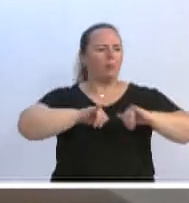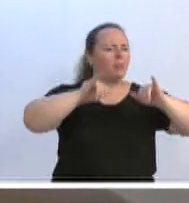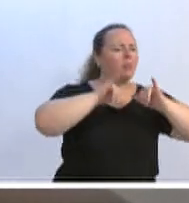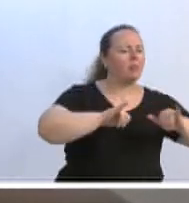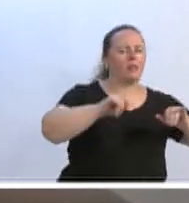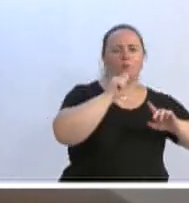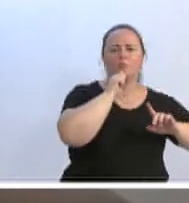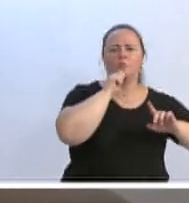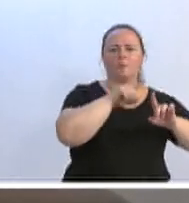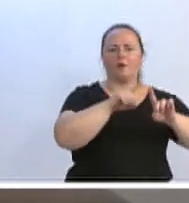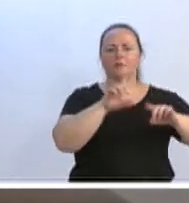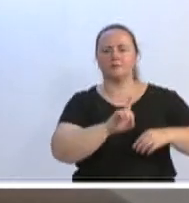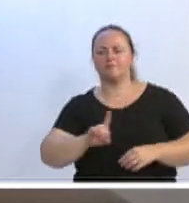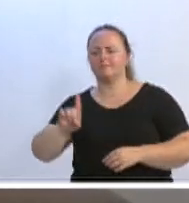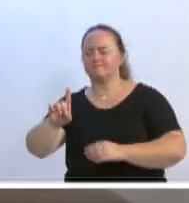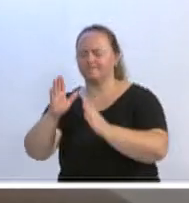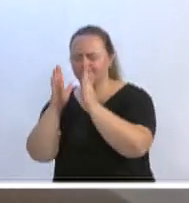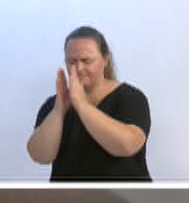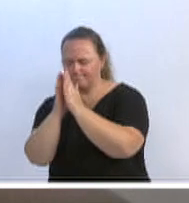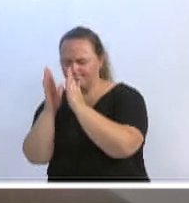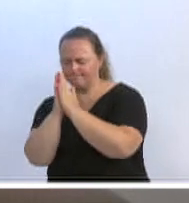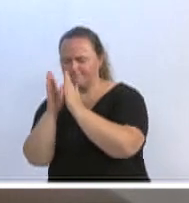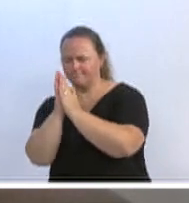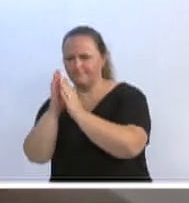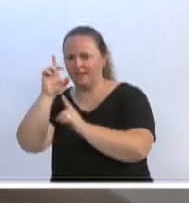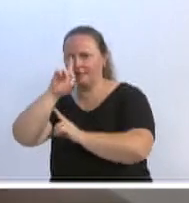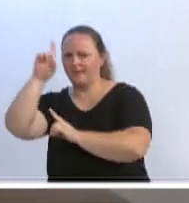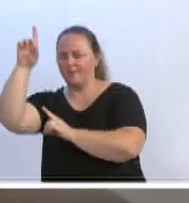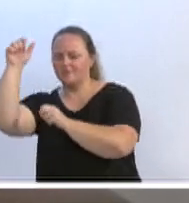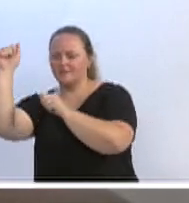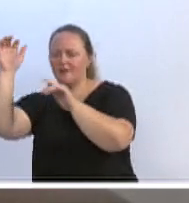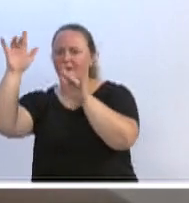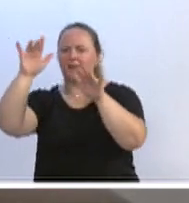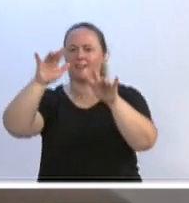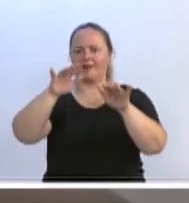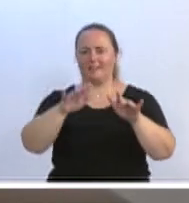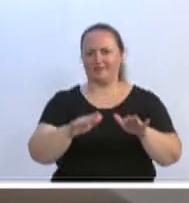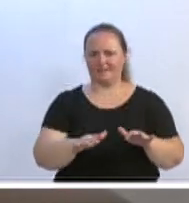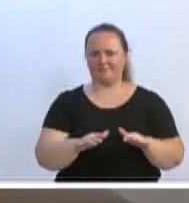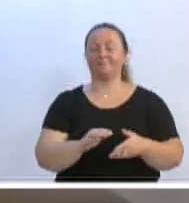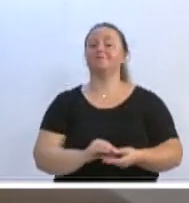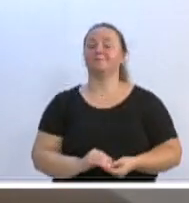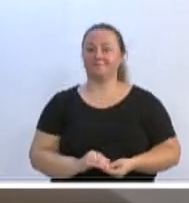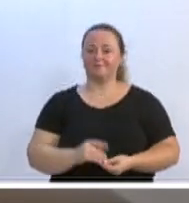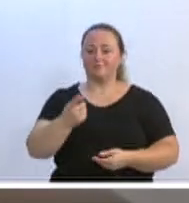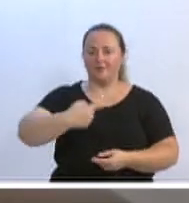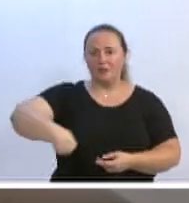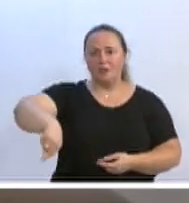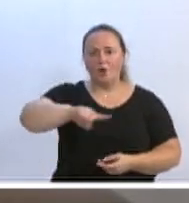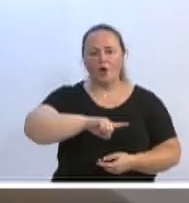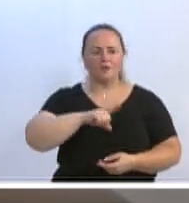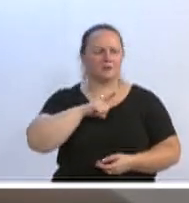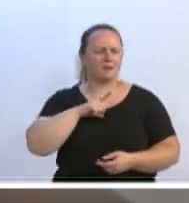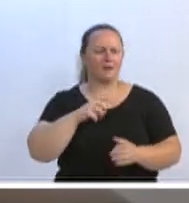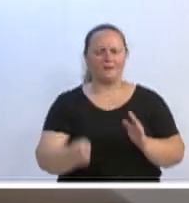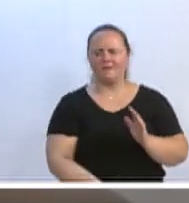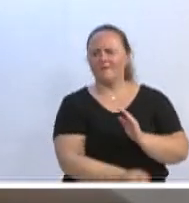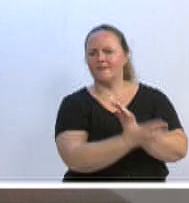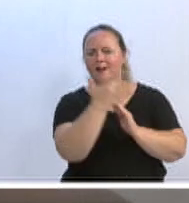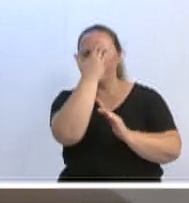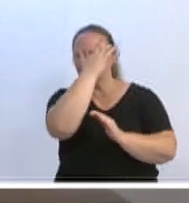Porque nós somos muitos membros ligados um ao outro. E o que dá